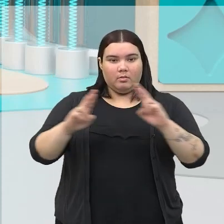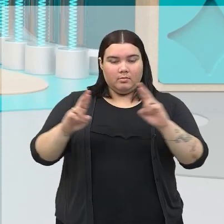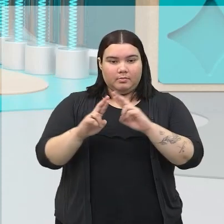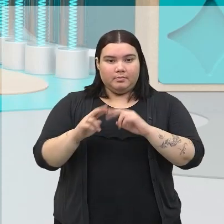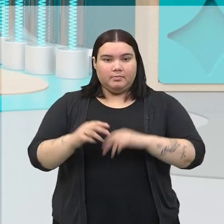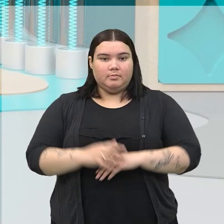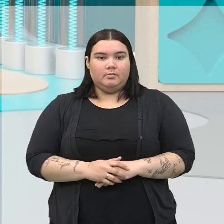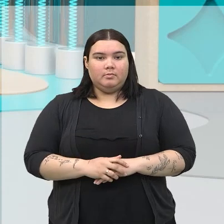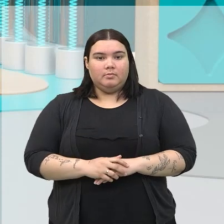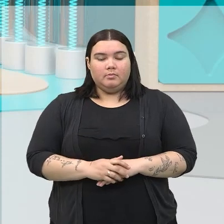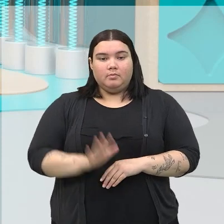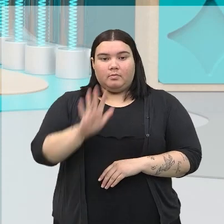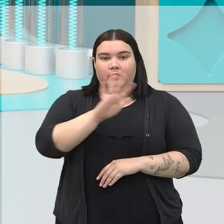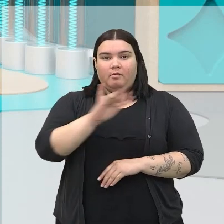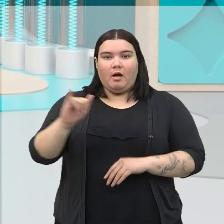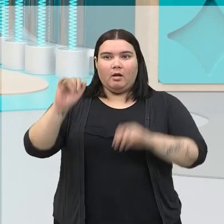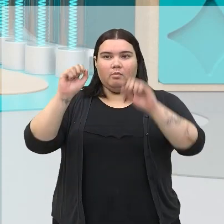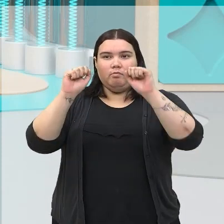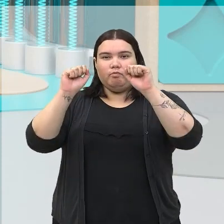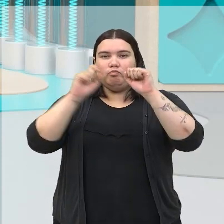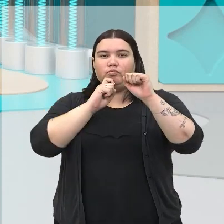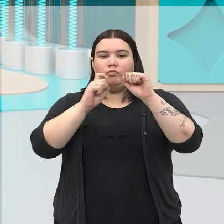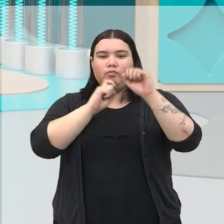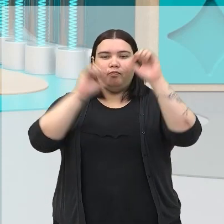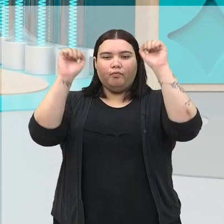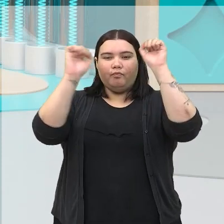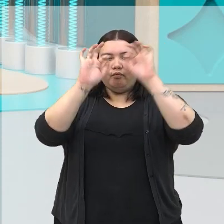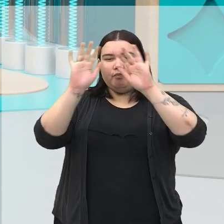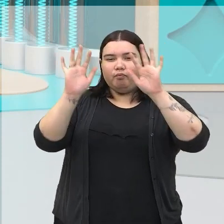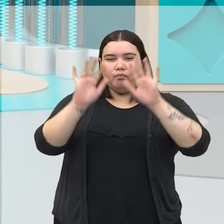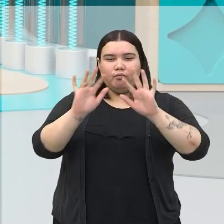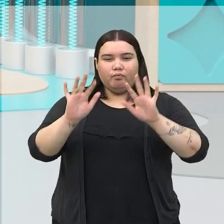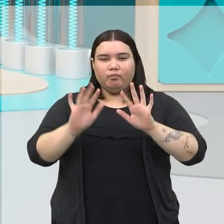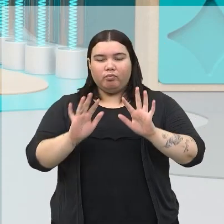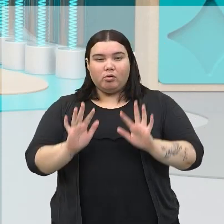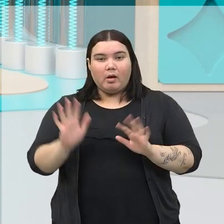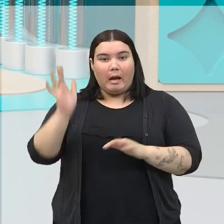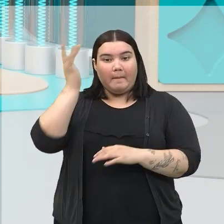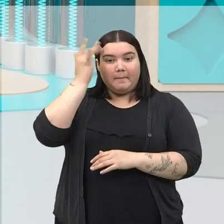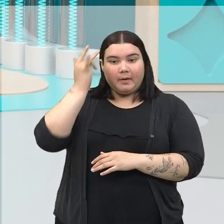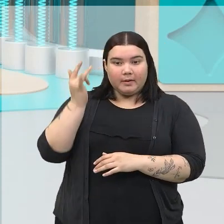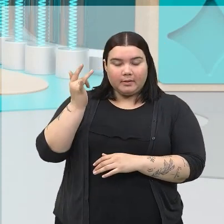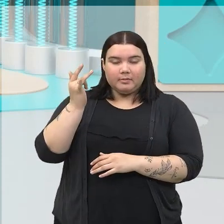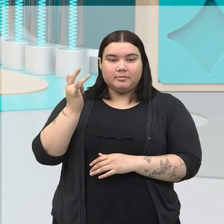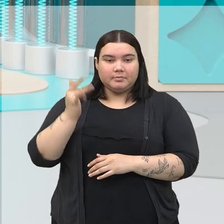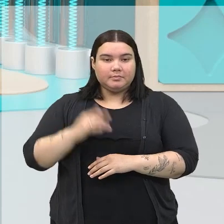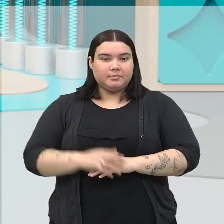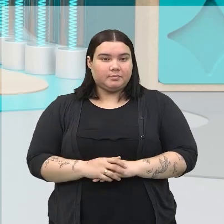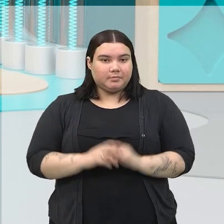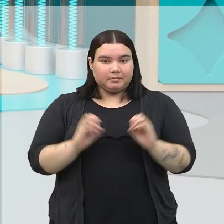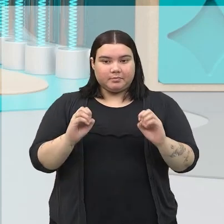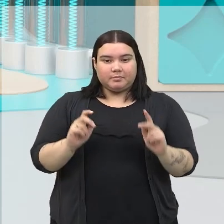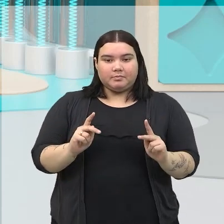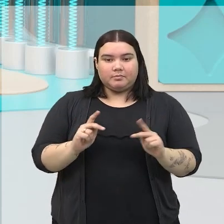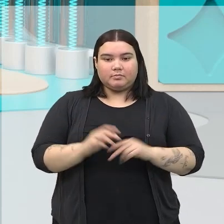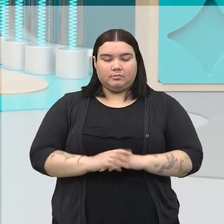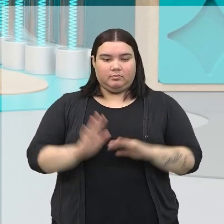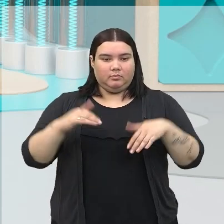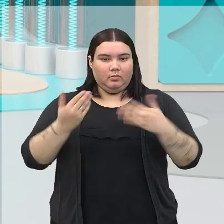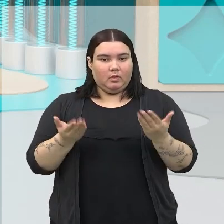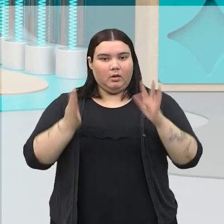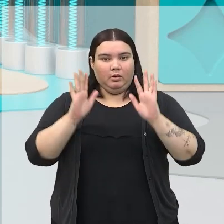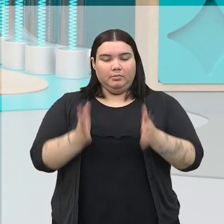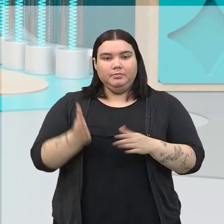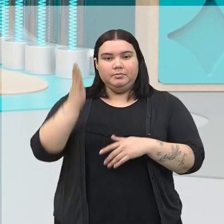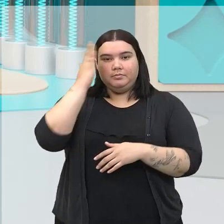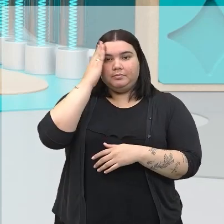nevar, amanhã. Então, são previsões aí que existem, ok? Então, já vimos